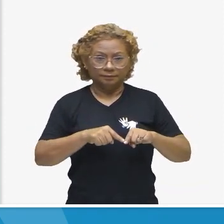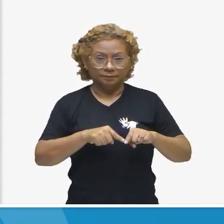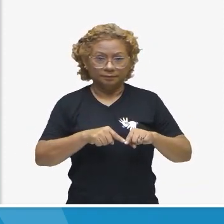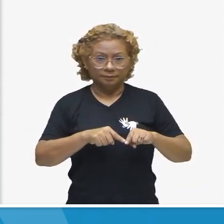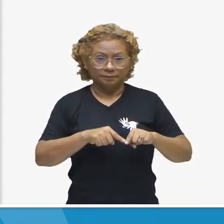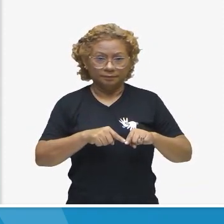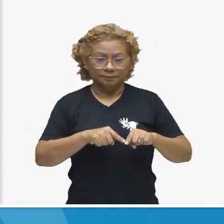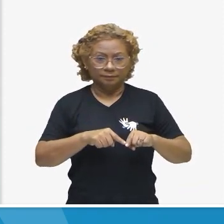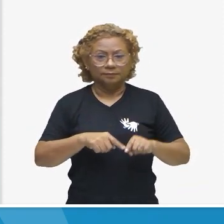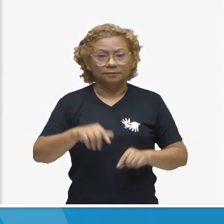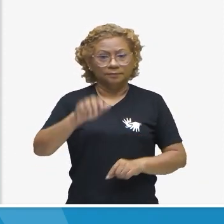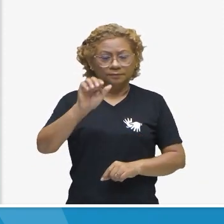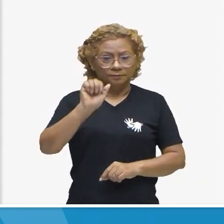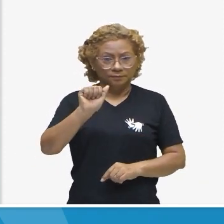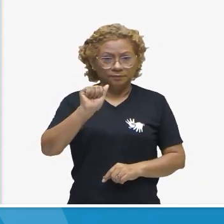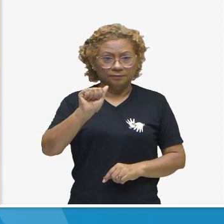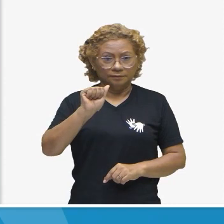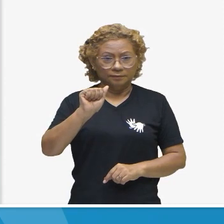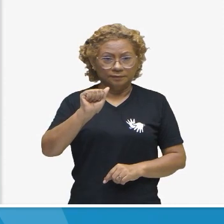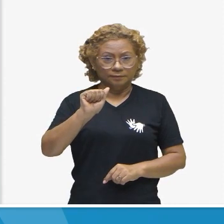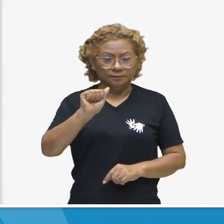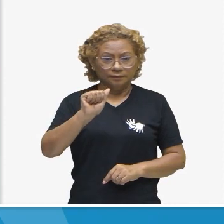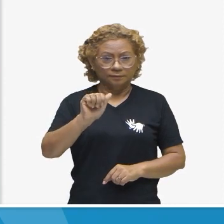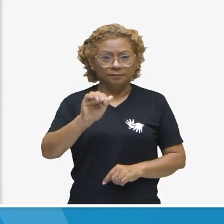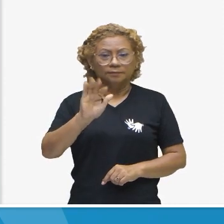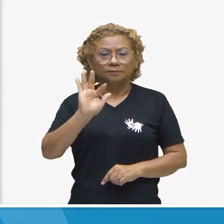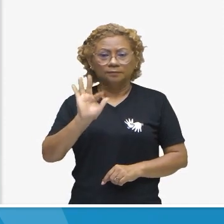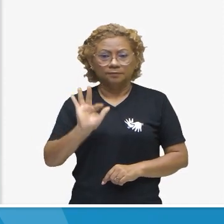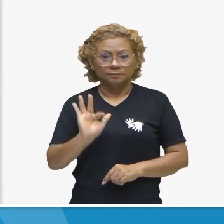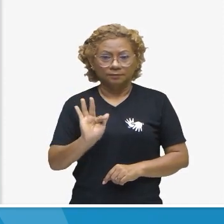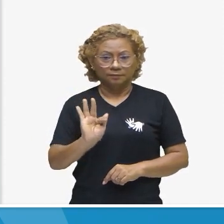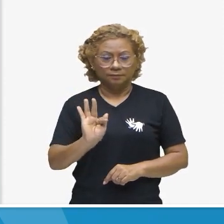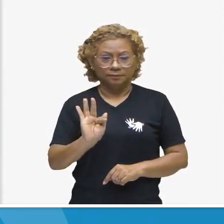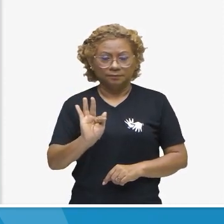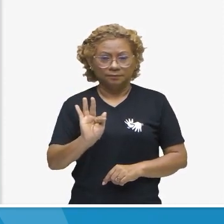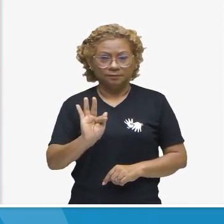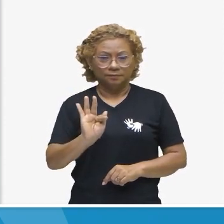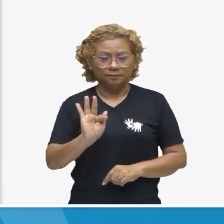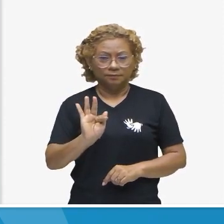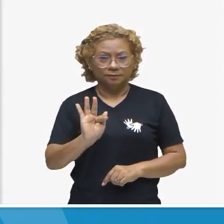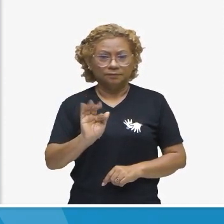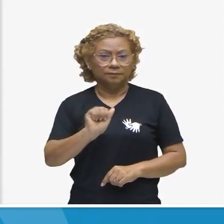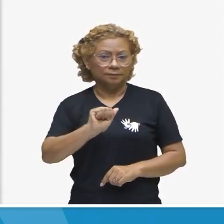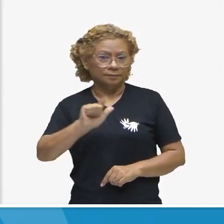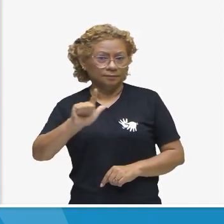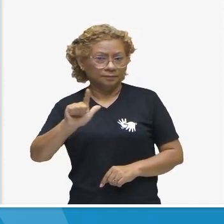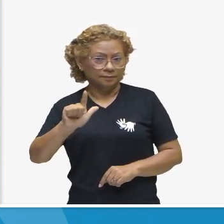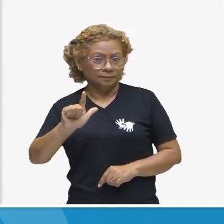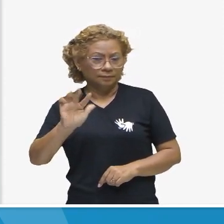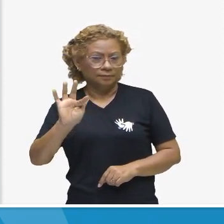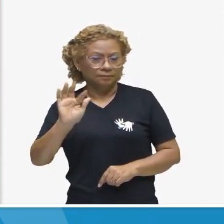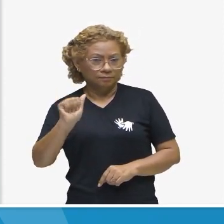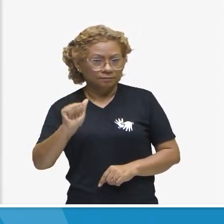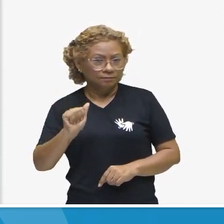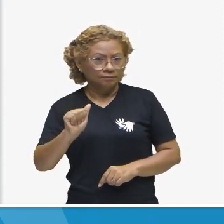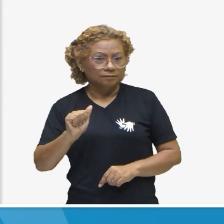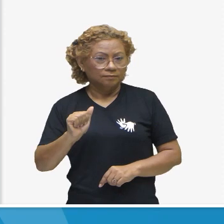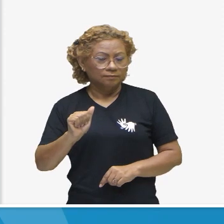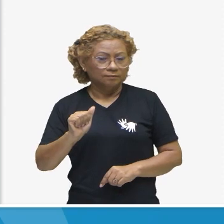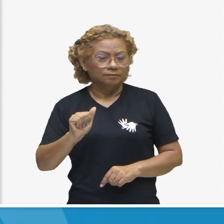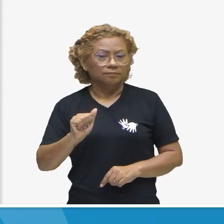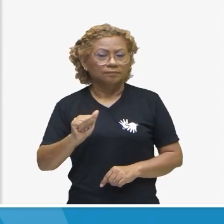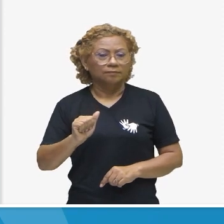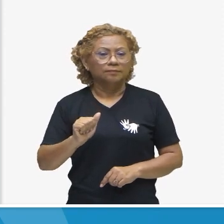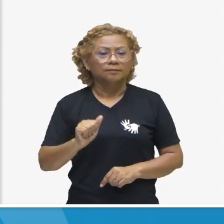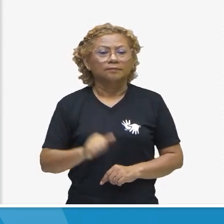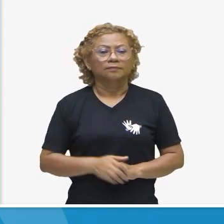sobre um plano alfa, esse plano alfa, pessoal, é essa parte laranjada